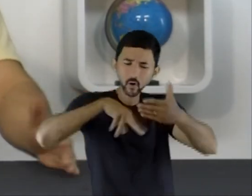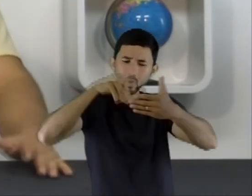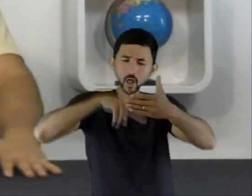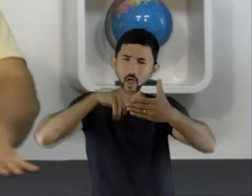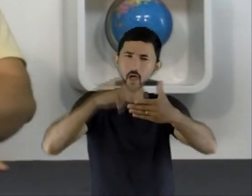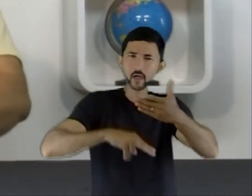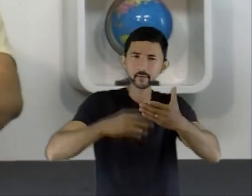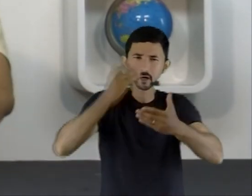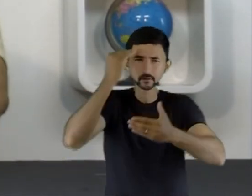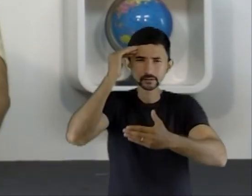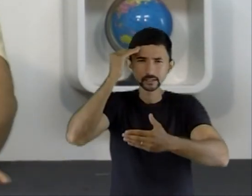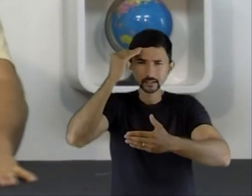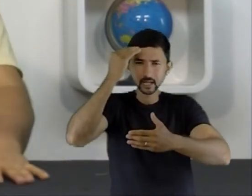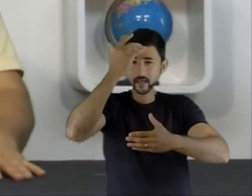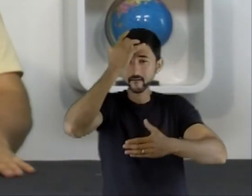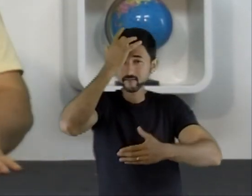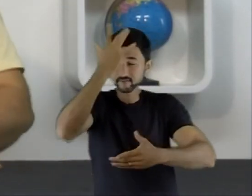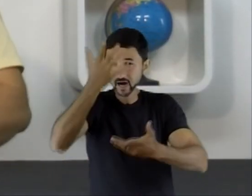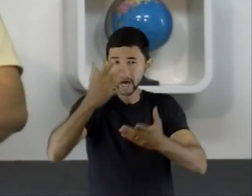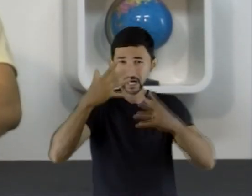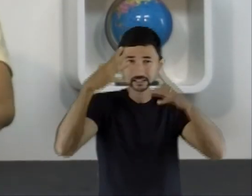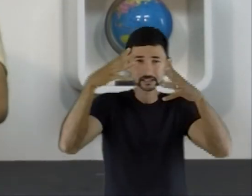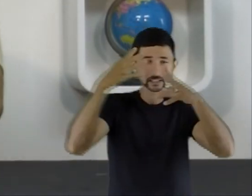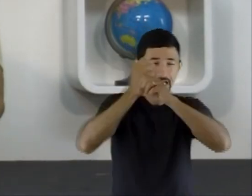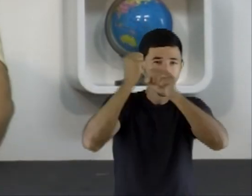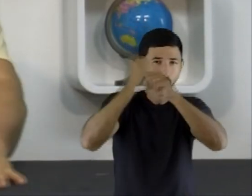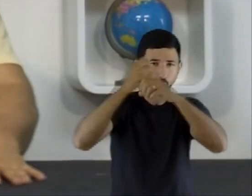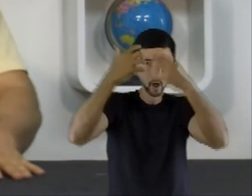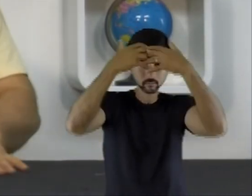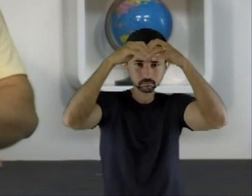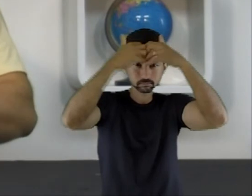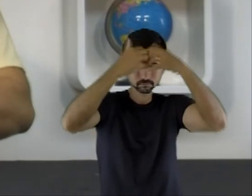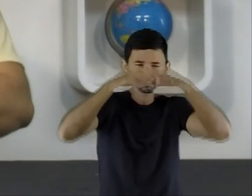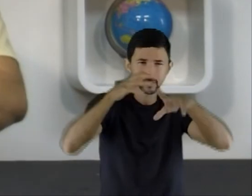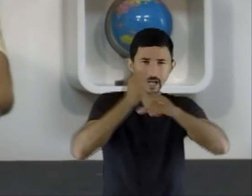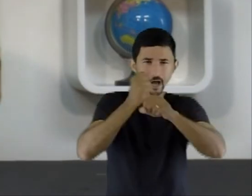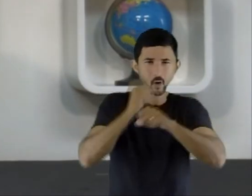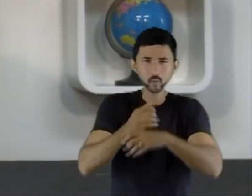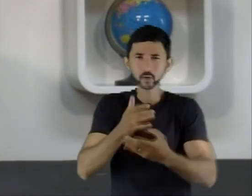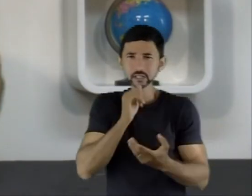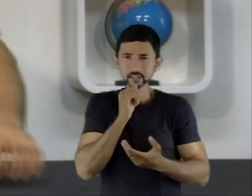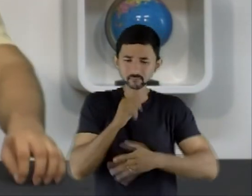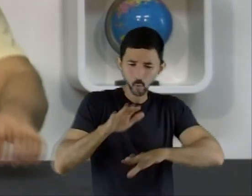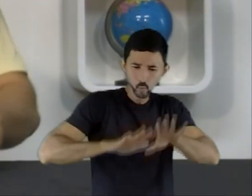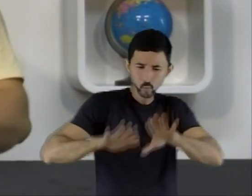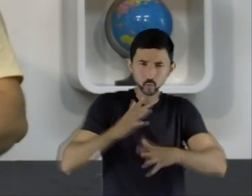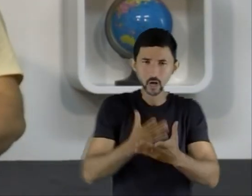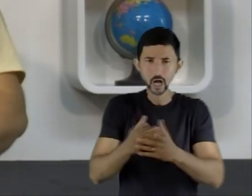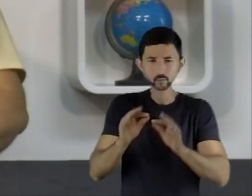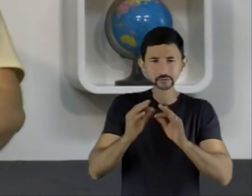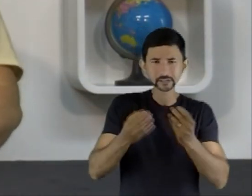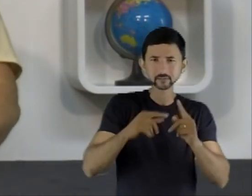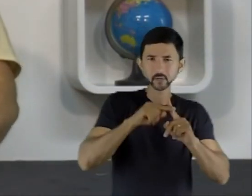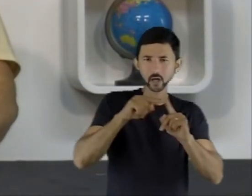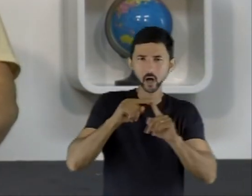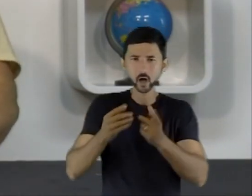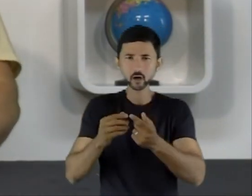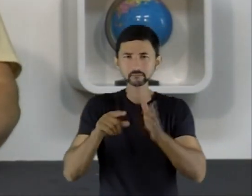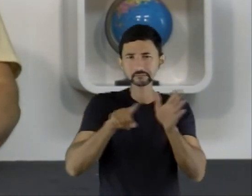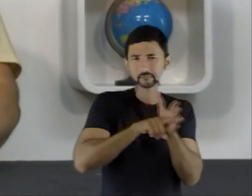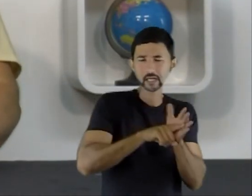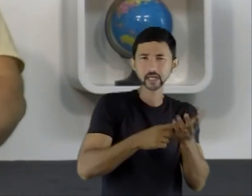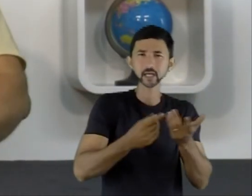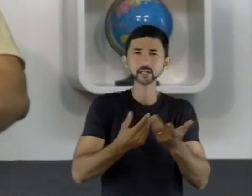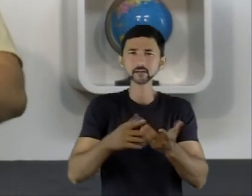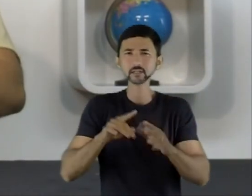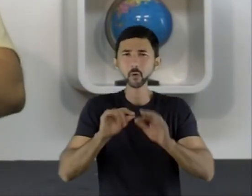facilidade. Porque a tecnologia ela é muito importante hoje em dia, mas a gente tem que ter cuidado apenas com esses cálculos mais simples também. Porque às